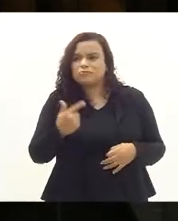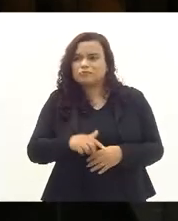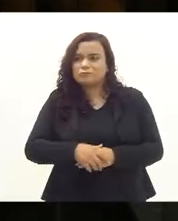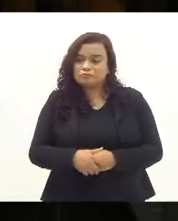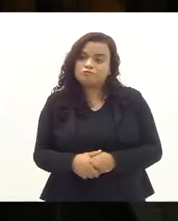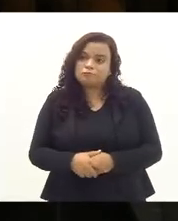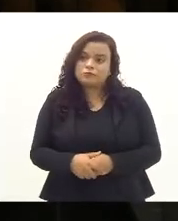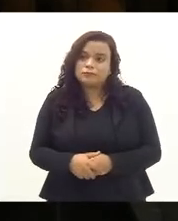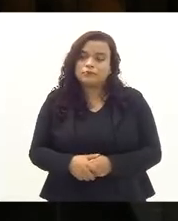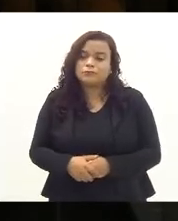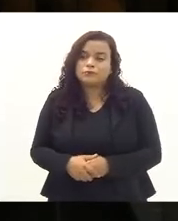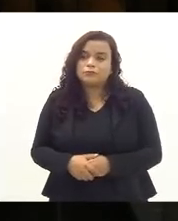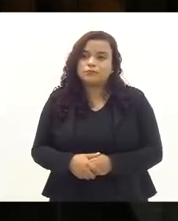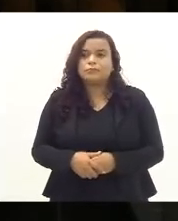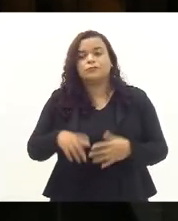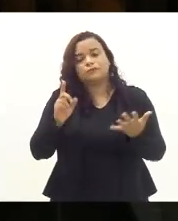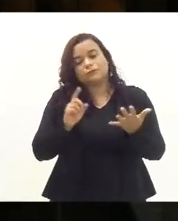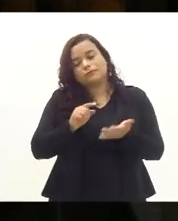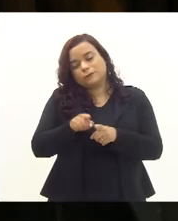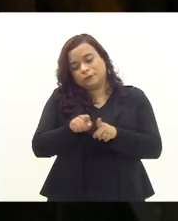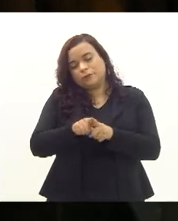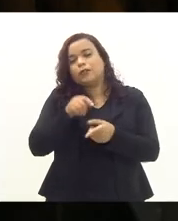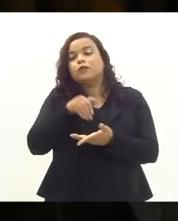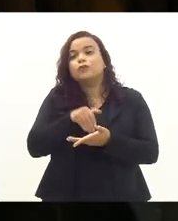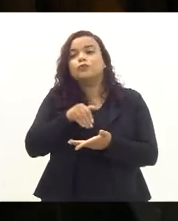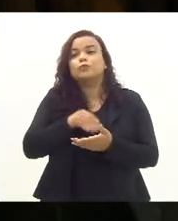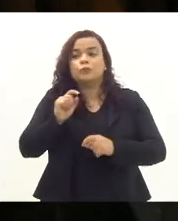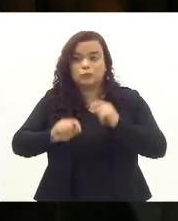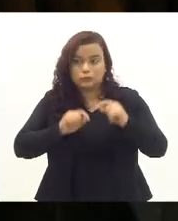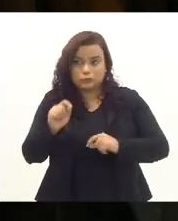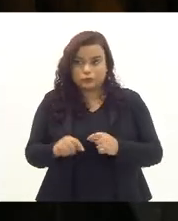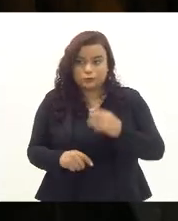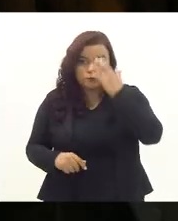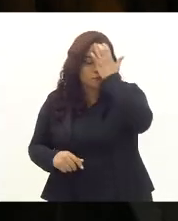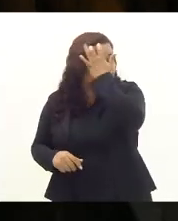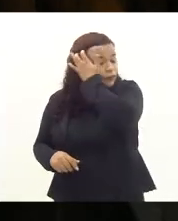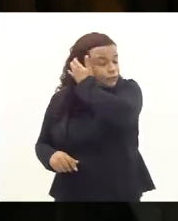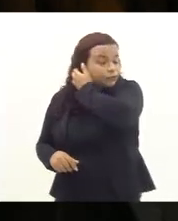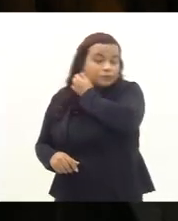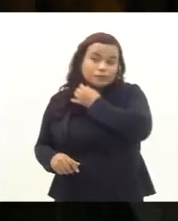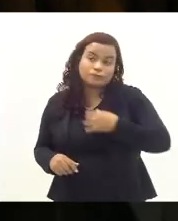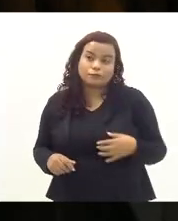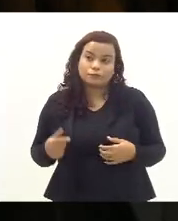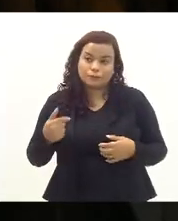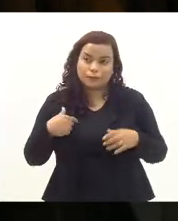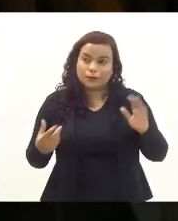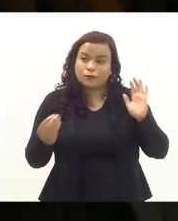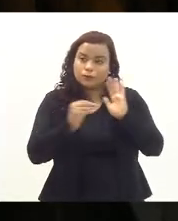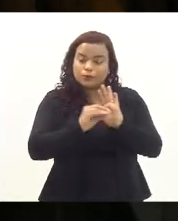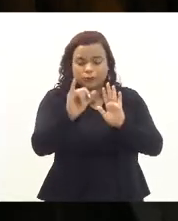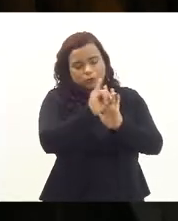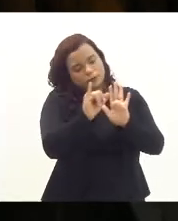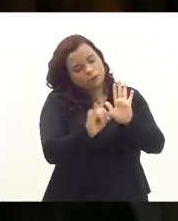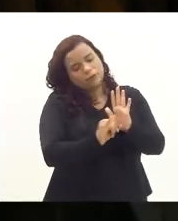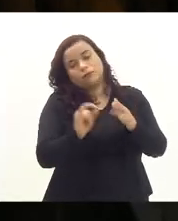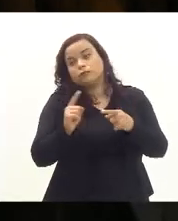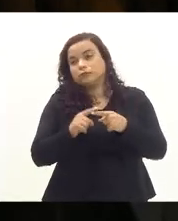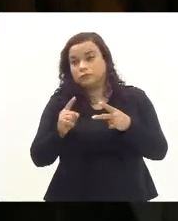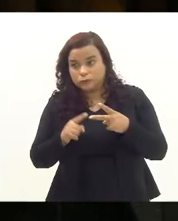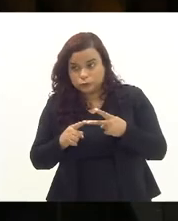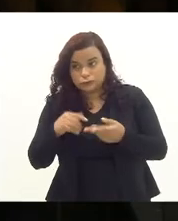isso e finalmente chora presidente e eu deixei dois itens